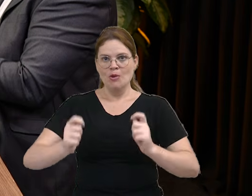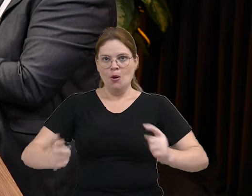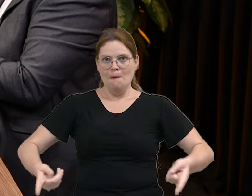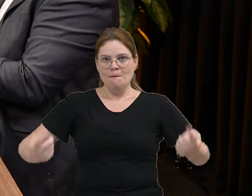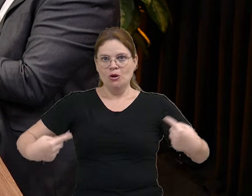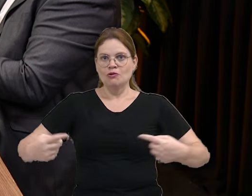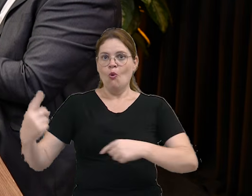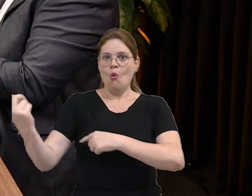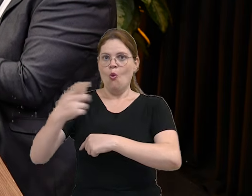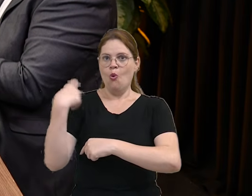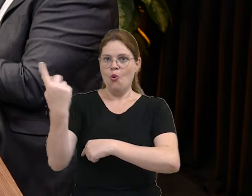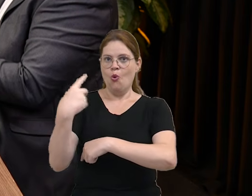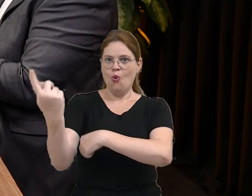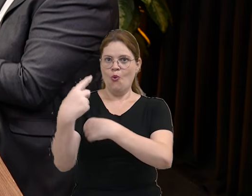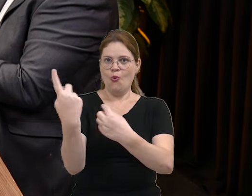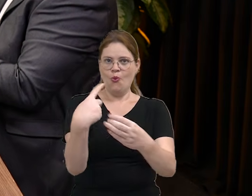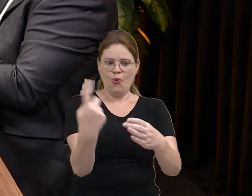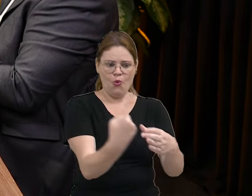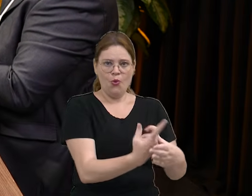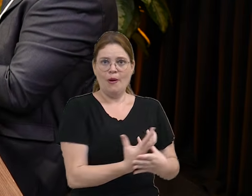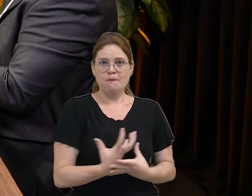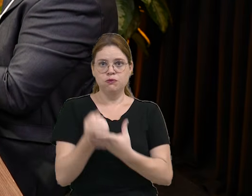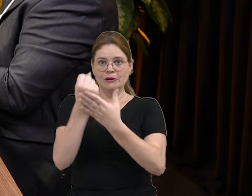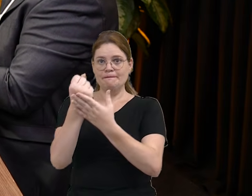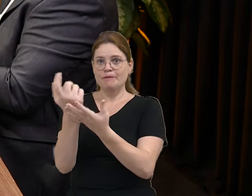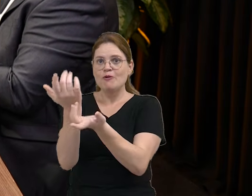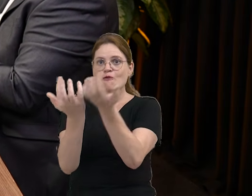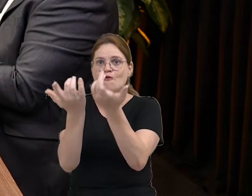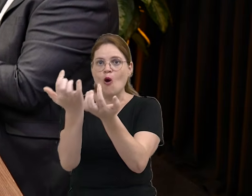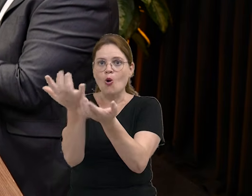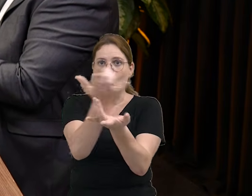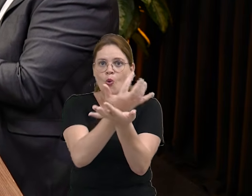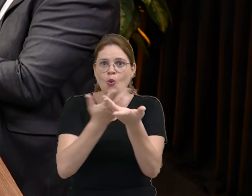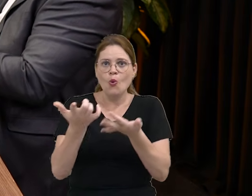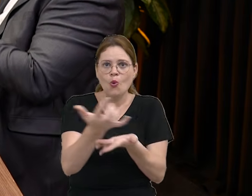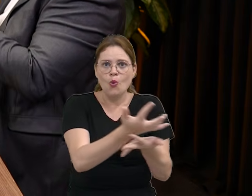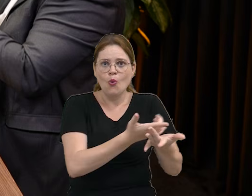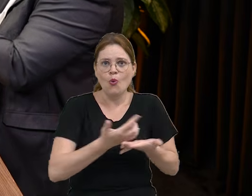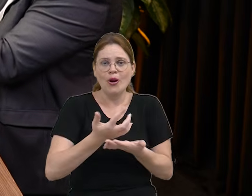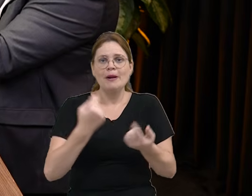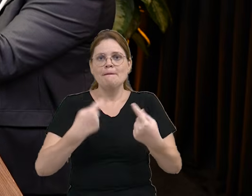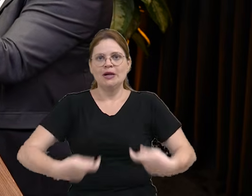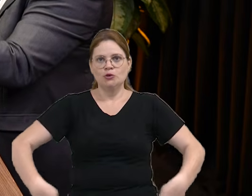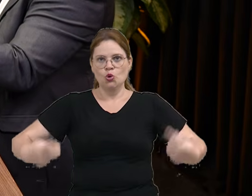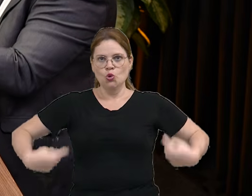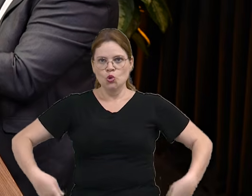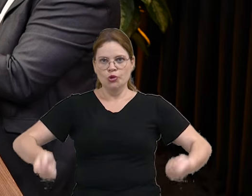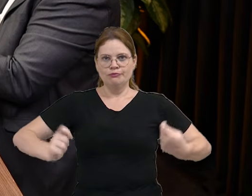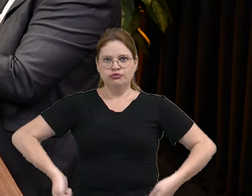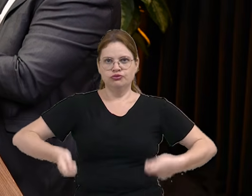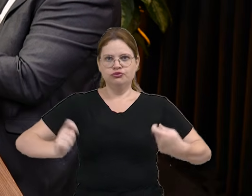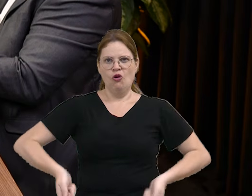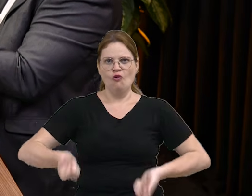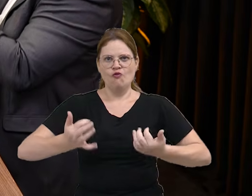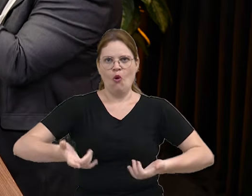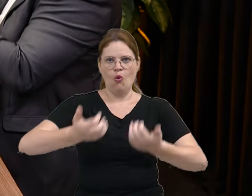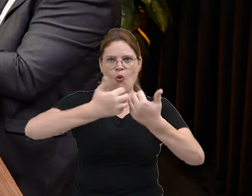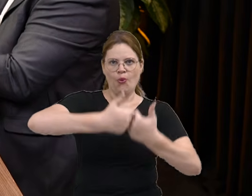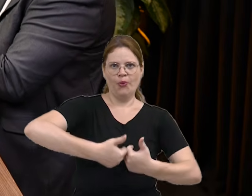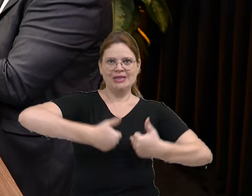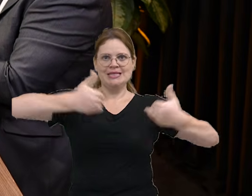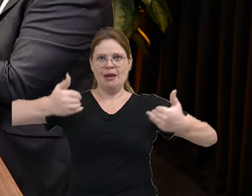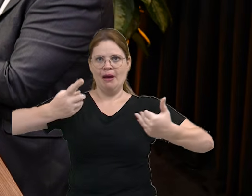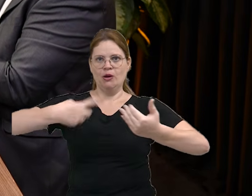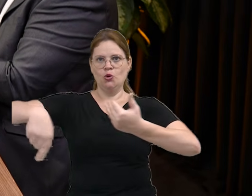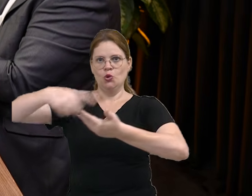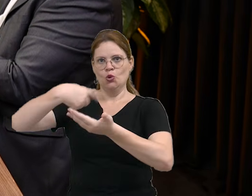fogo, redemoinho. redemoinho de fogo. Né? Ele foi arrebatado. O carro de fogo vem, separa ele de Eliseu e o redemoinho